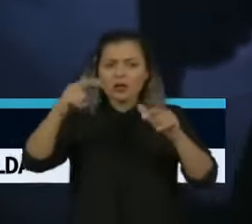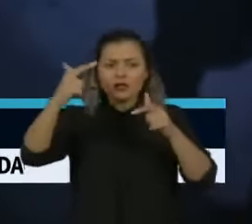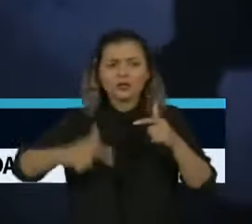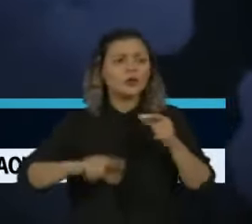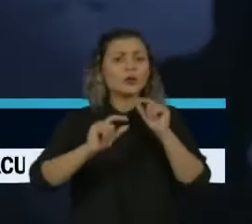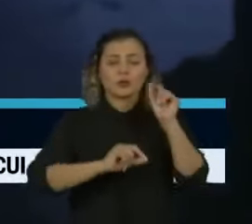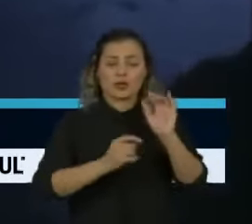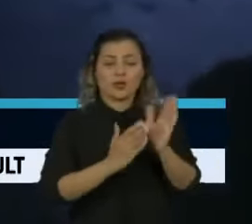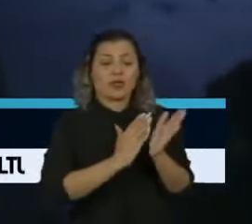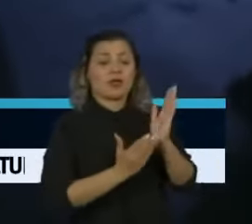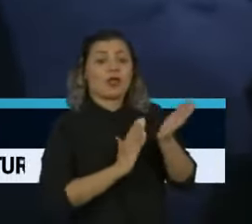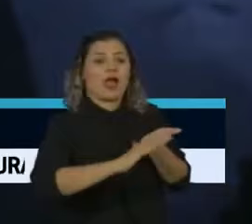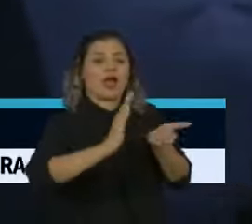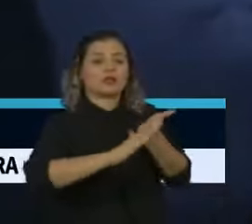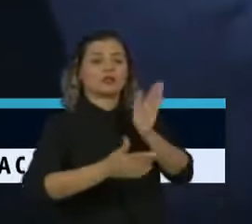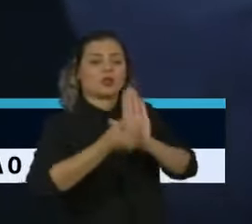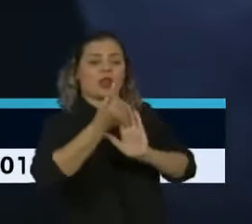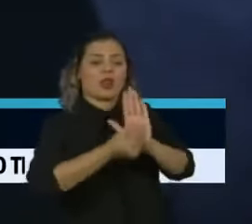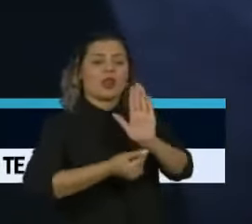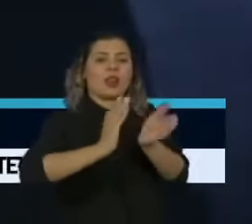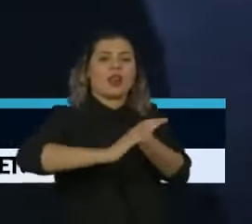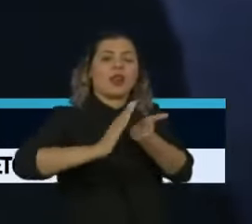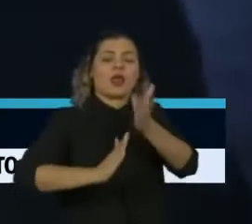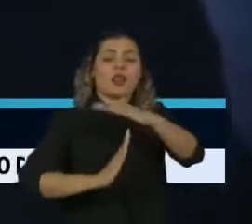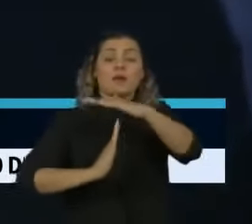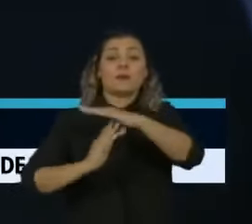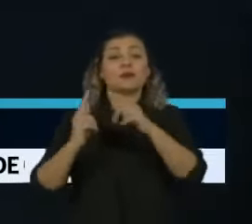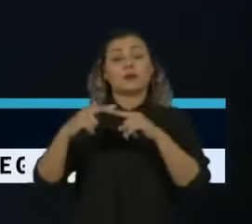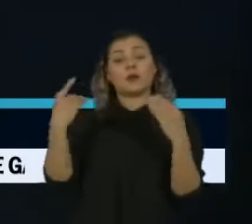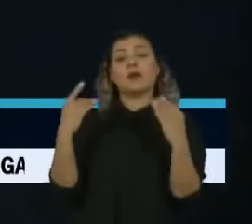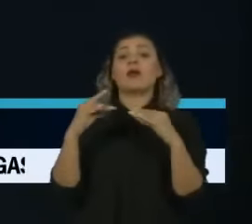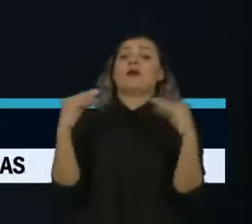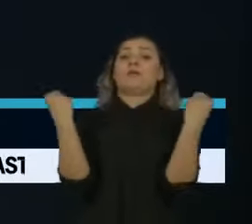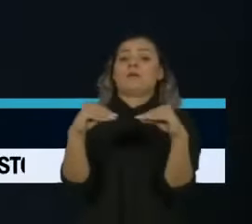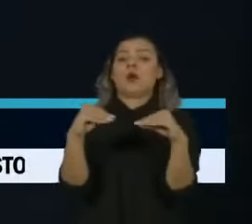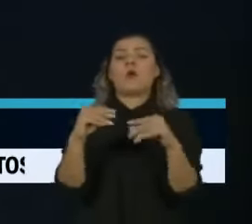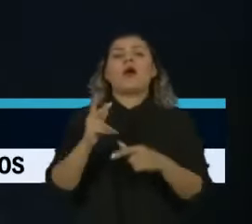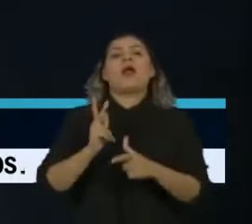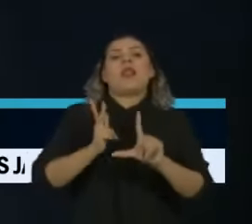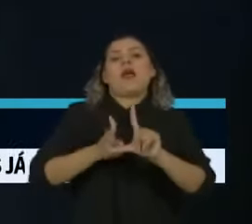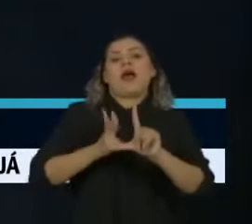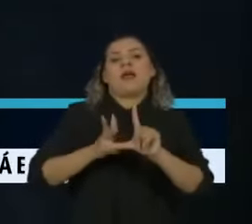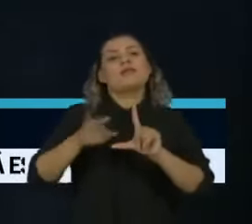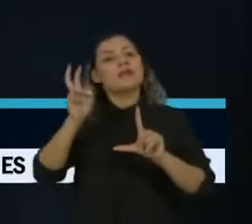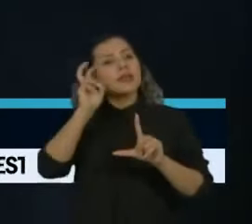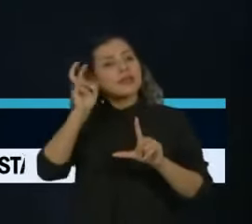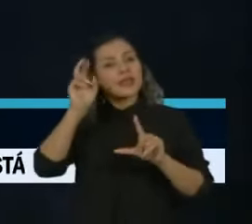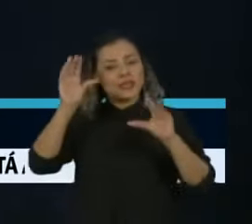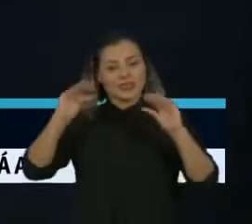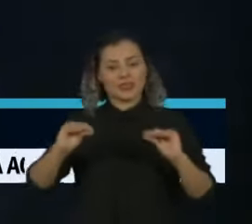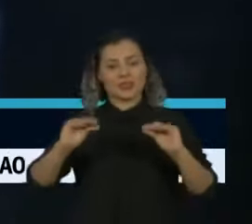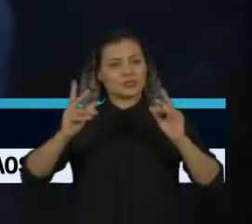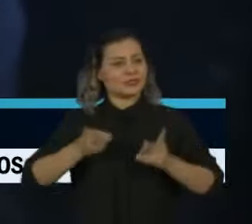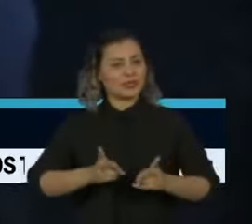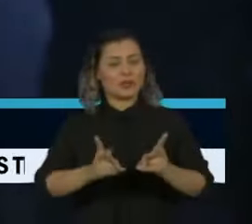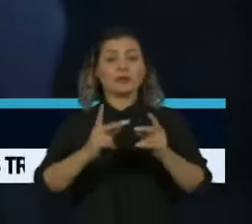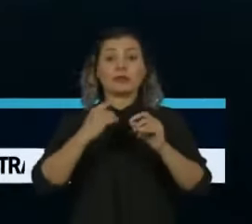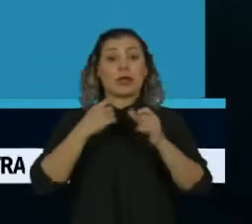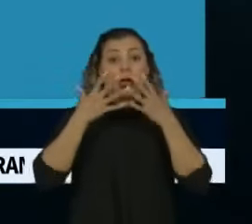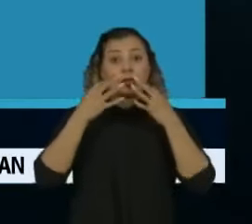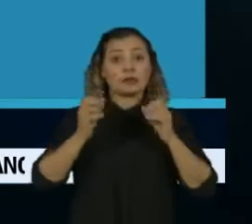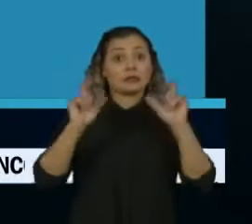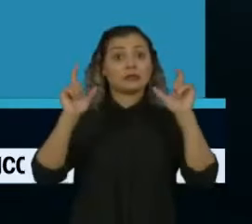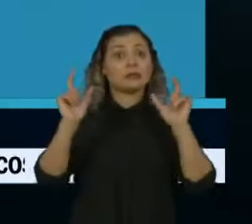chamado teto de gastos. Uma fala durante a live presidencial das noites de quinta-feira acendeu a luz amarela no